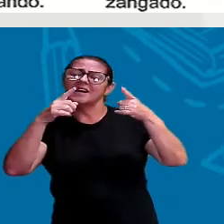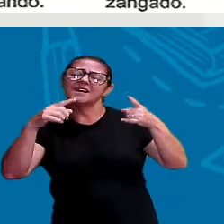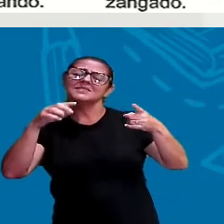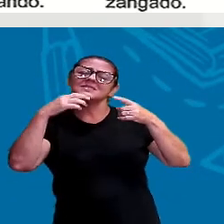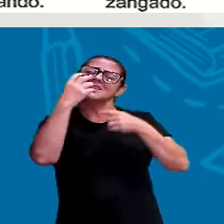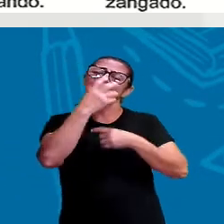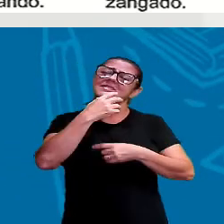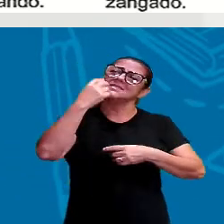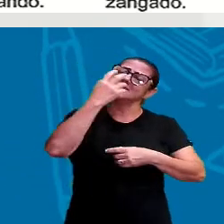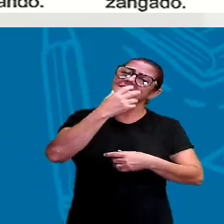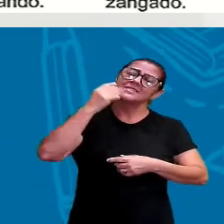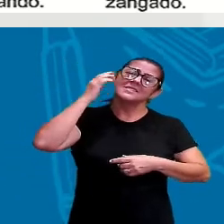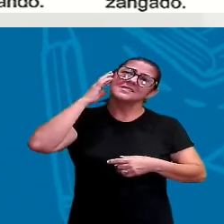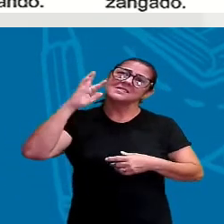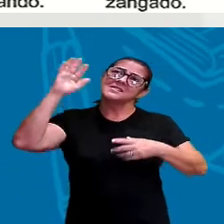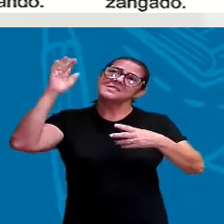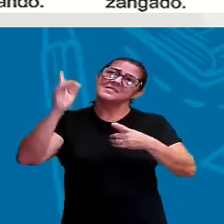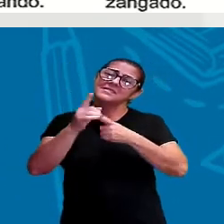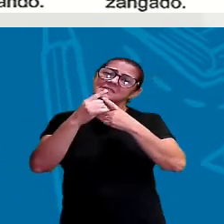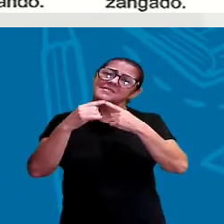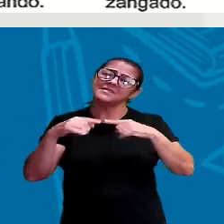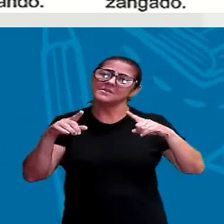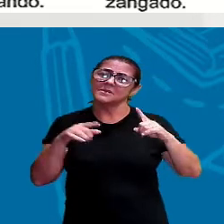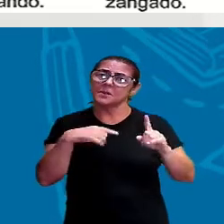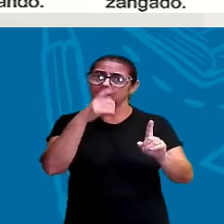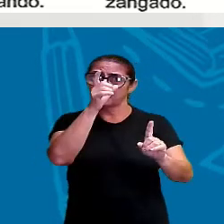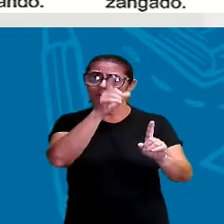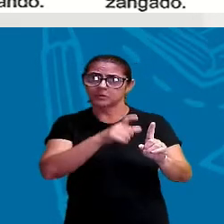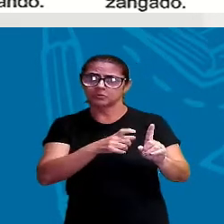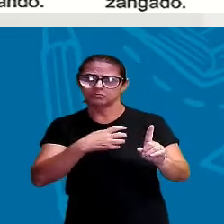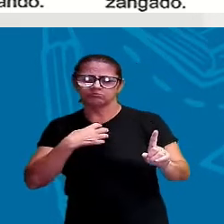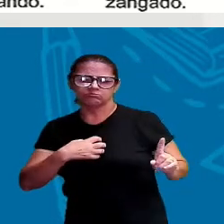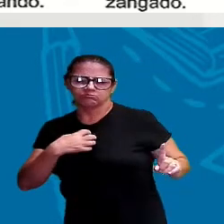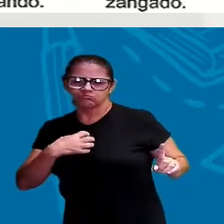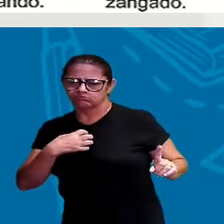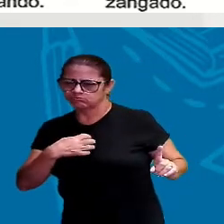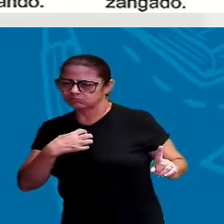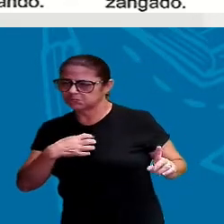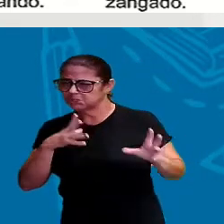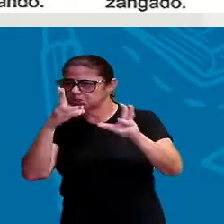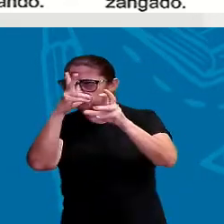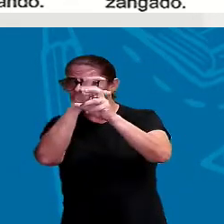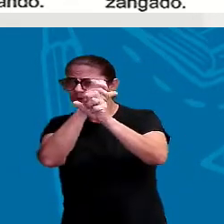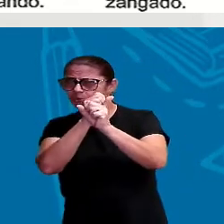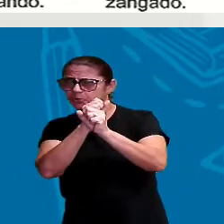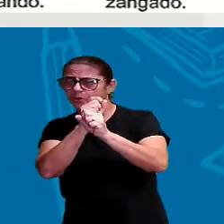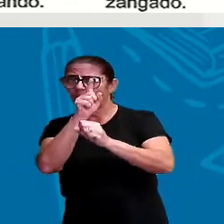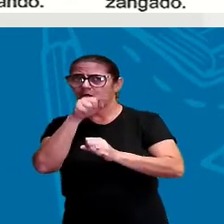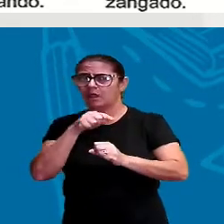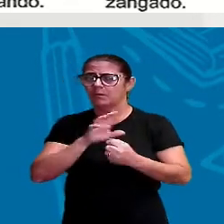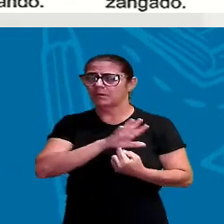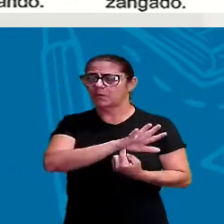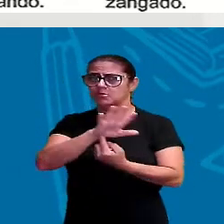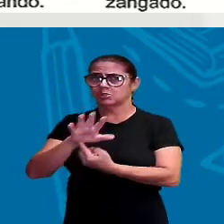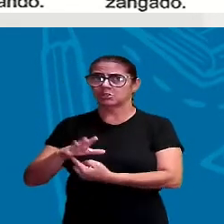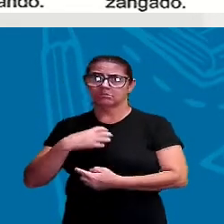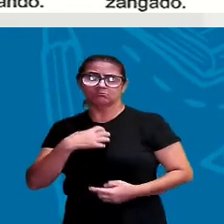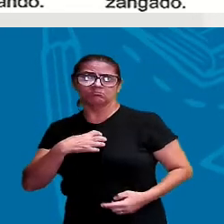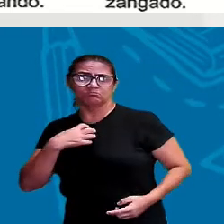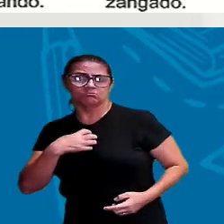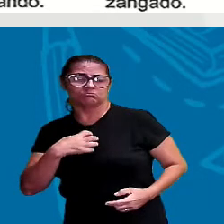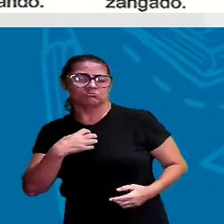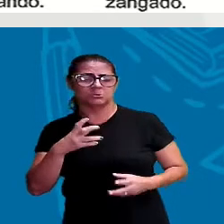está cantando. E, por último, o personagem está zangado. Então, esse balãozinho aí todo escuro é exatamente para indicar. Se você vê em